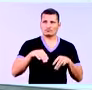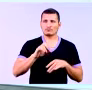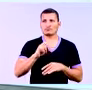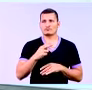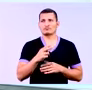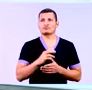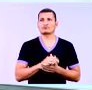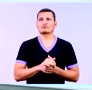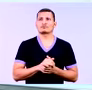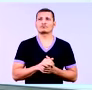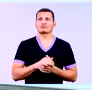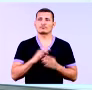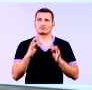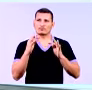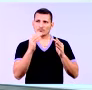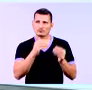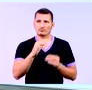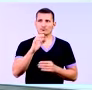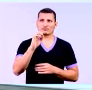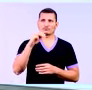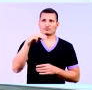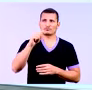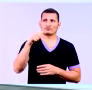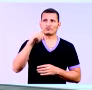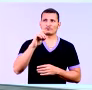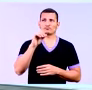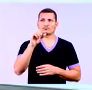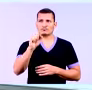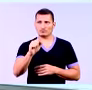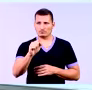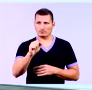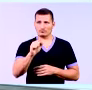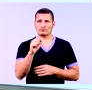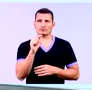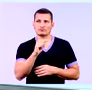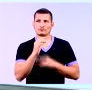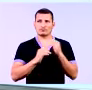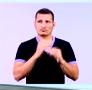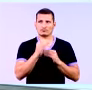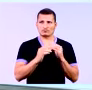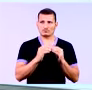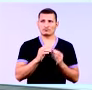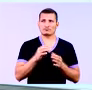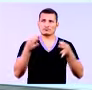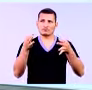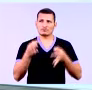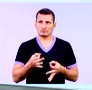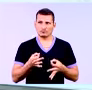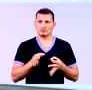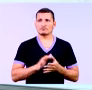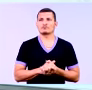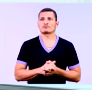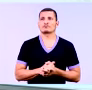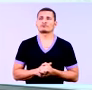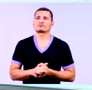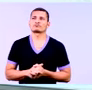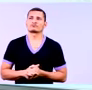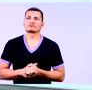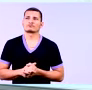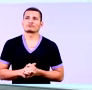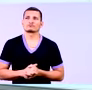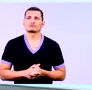os comandos foram realizados, executados sobre a base de dados corretamente e com sucesso.